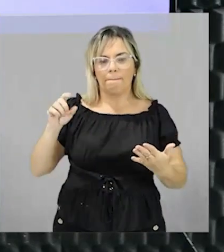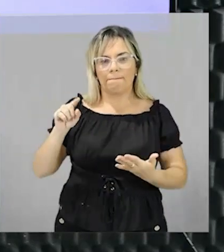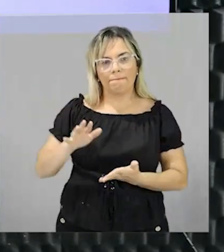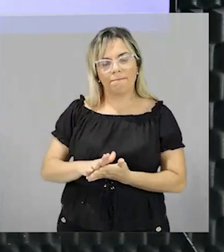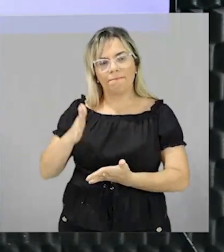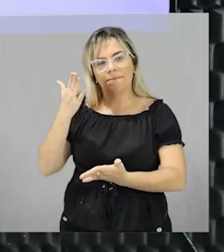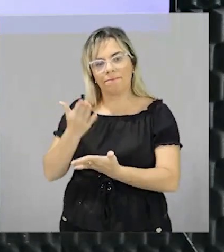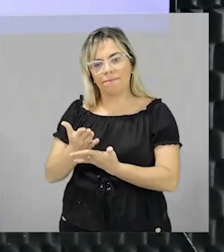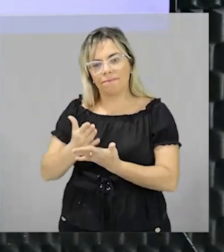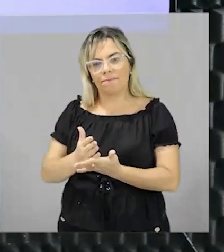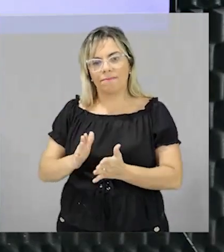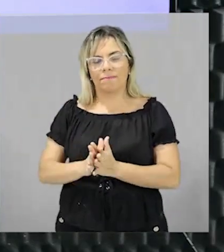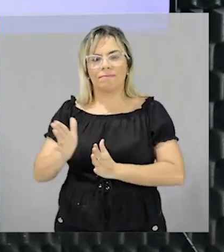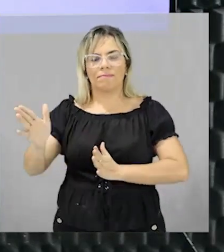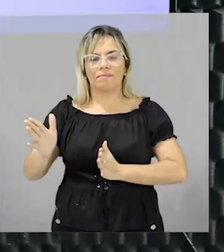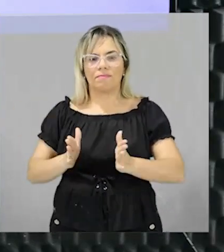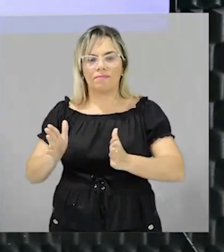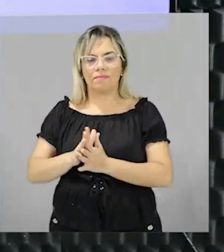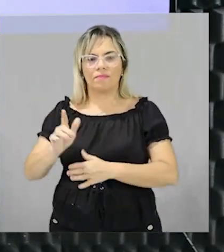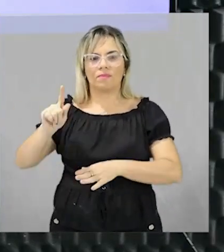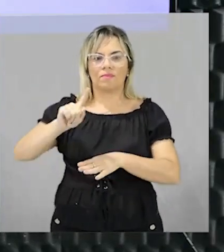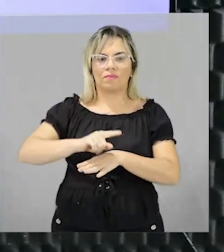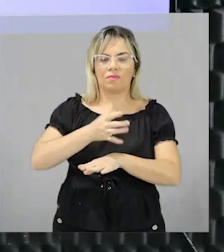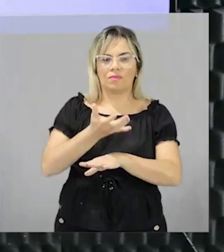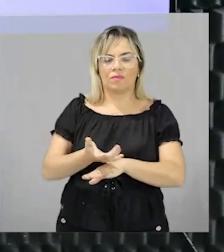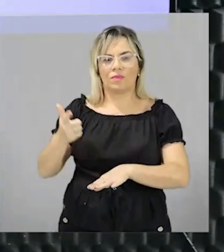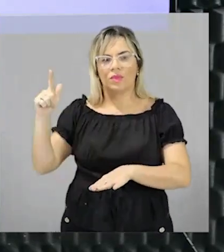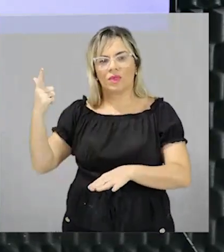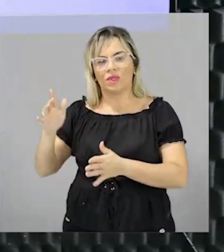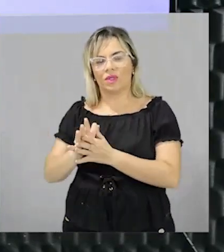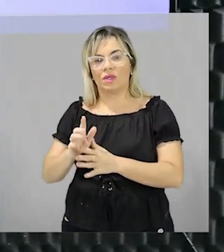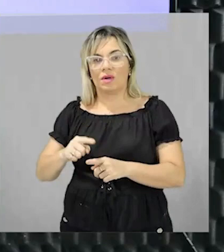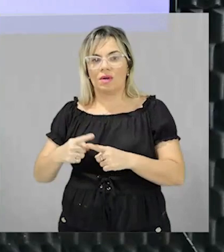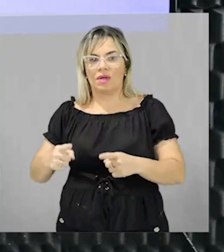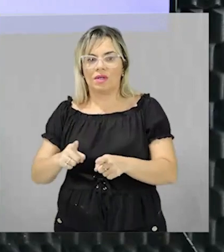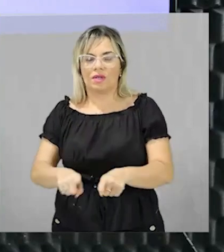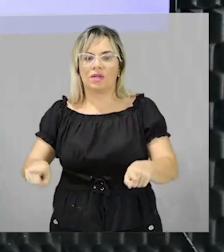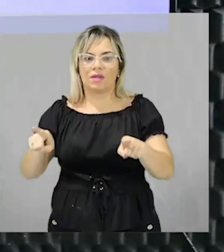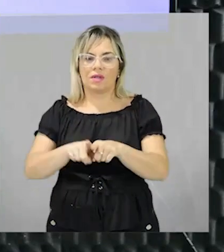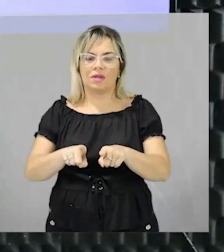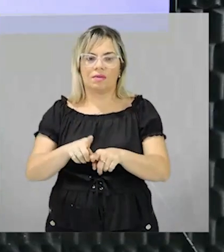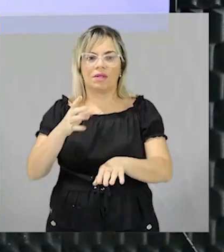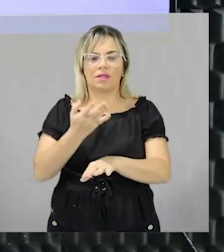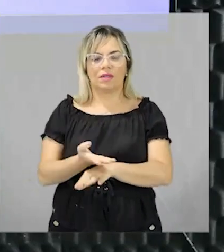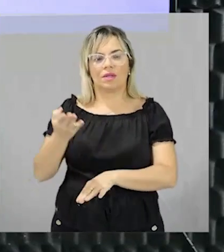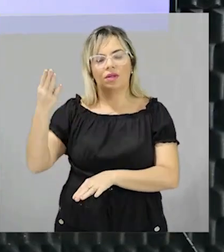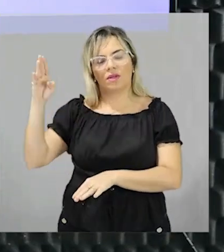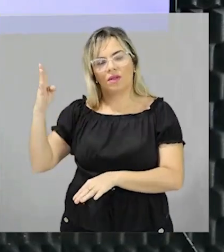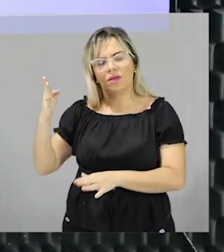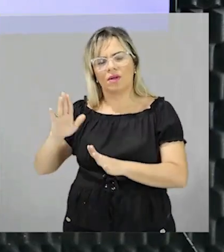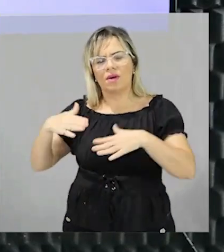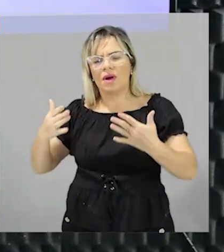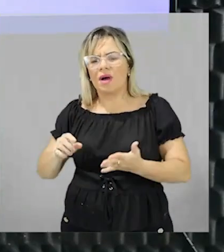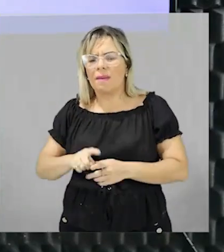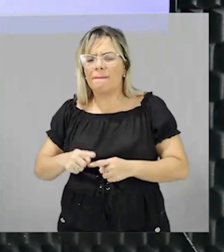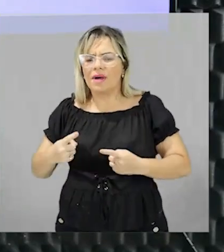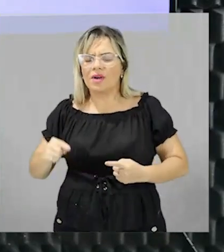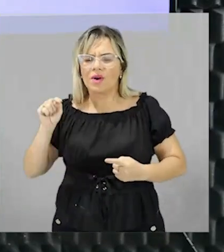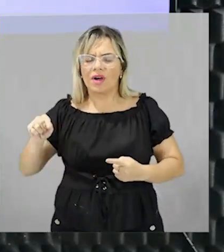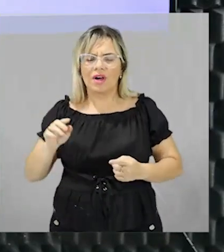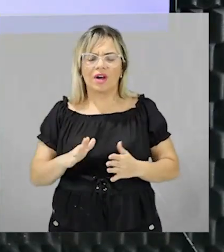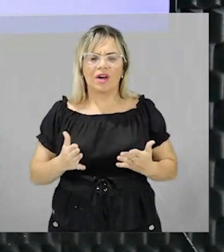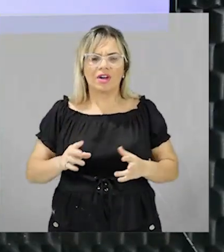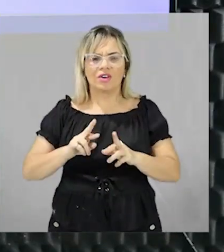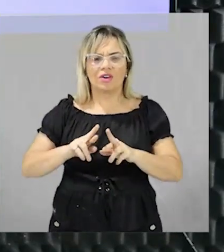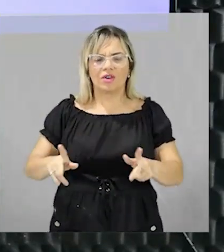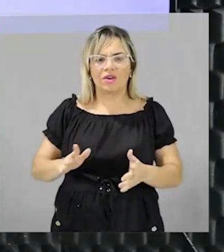vai estudar eras geológicas na geografia, mas também na biologia. Só que qual é a diferença, Marcos? A geografia